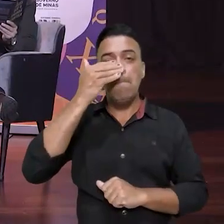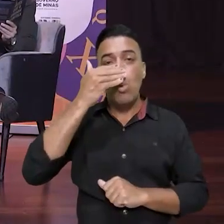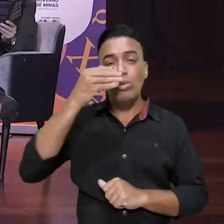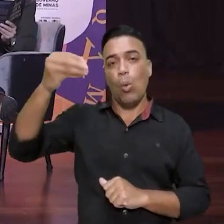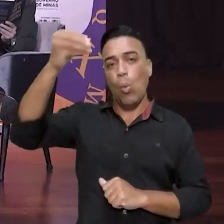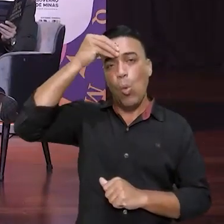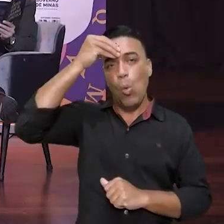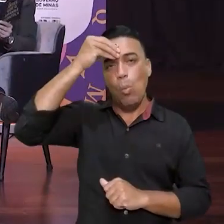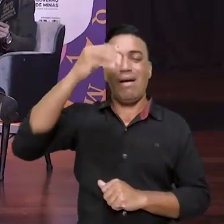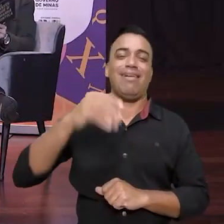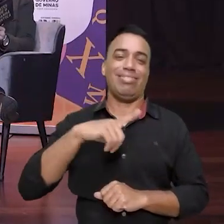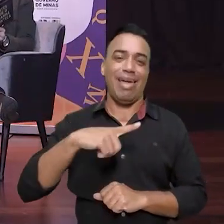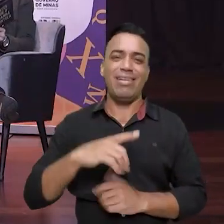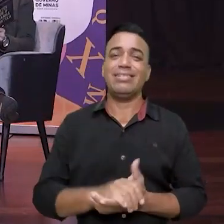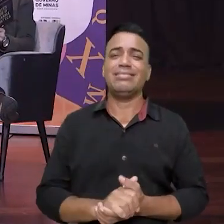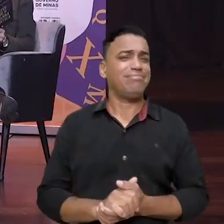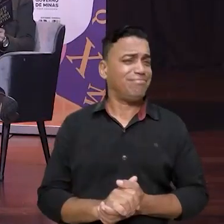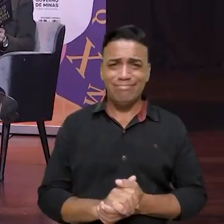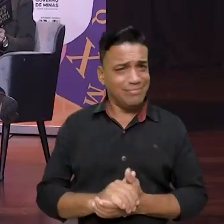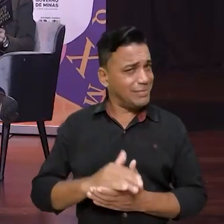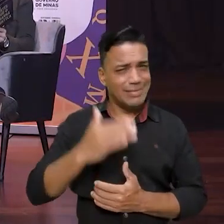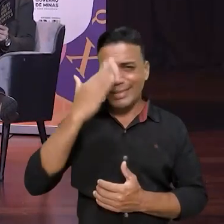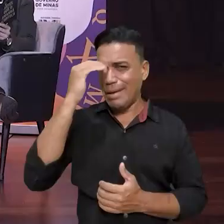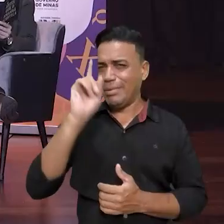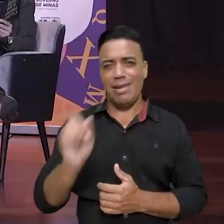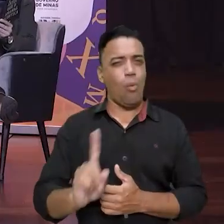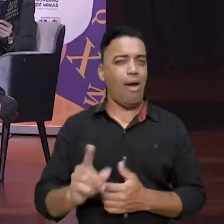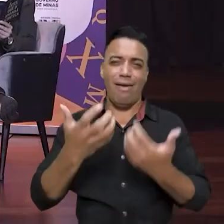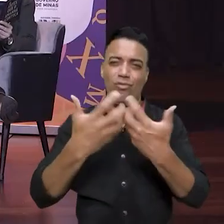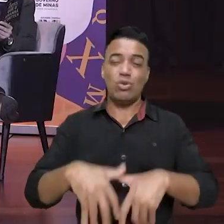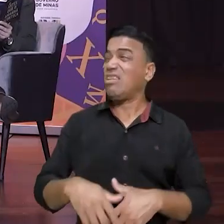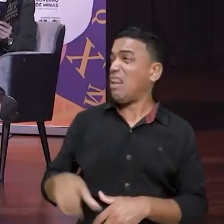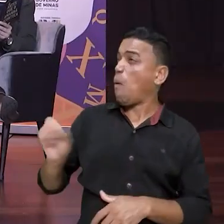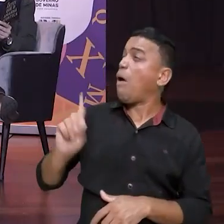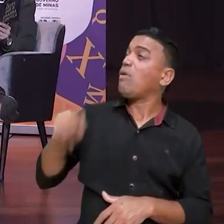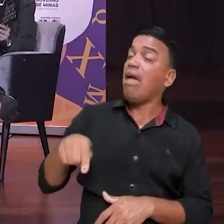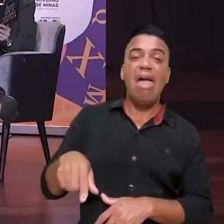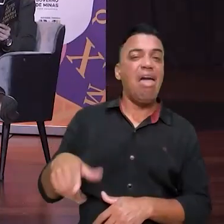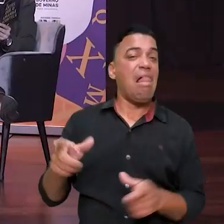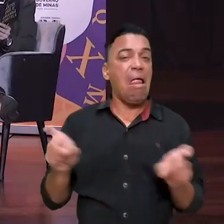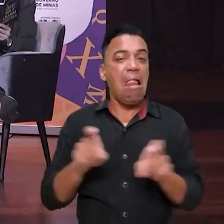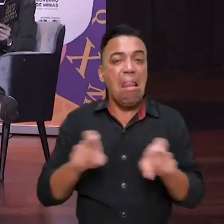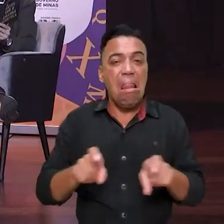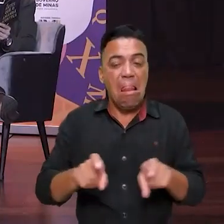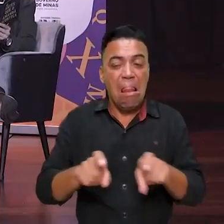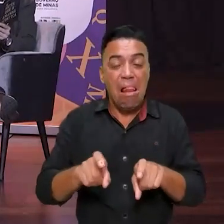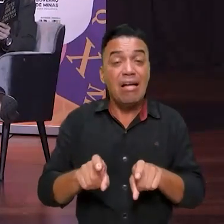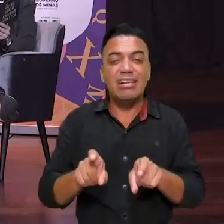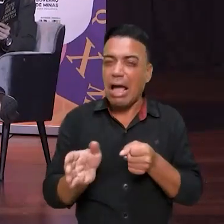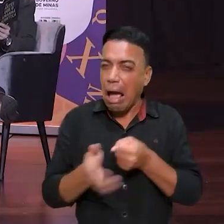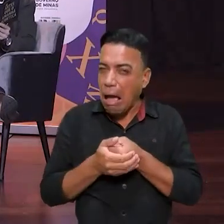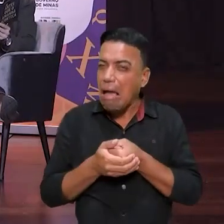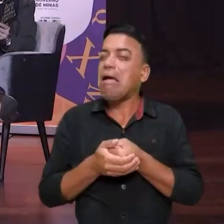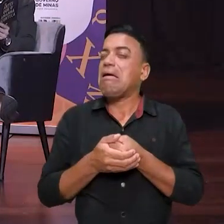no cartório, Carvalini. O senhor sabe que isso não é bem assim. Não é assim os cacarecos? Ela tremeu? Se tremeu é porque está